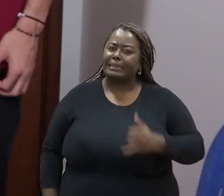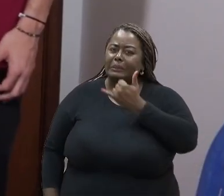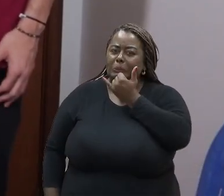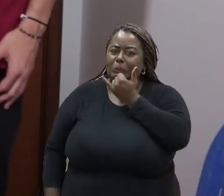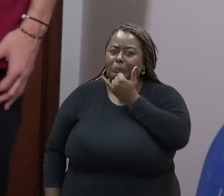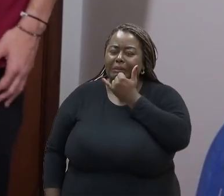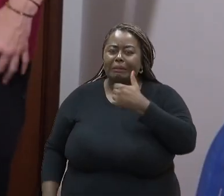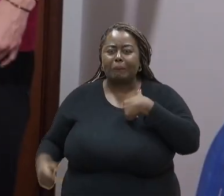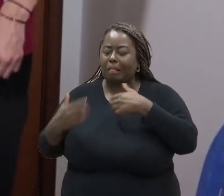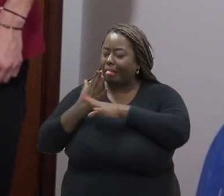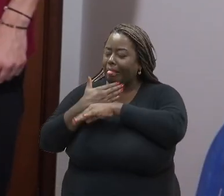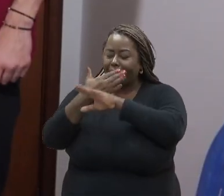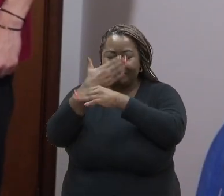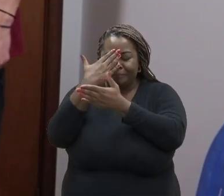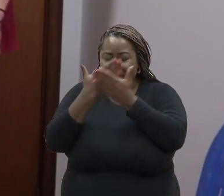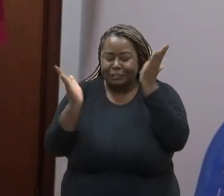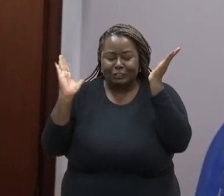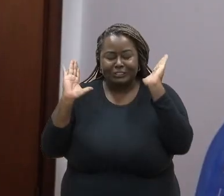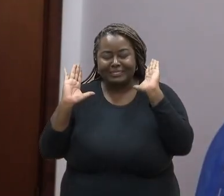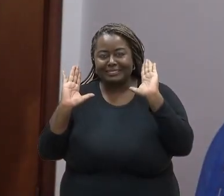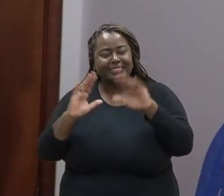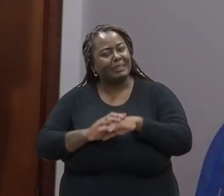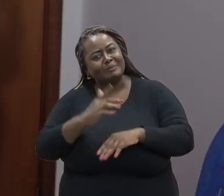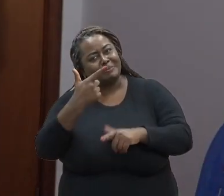Ai, desculpa. Eu perdi.